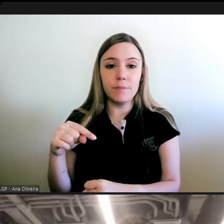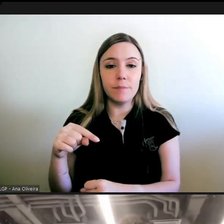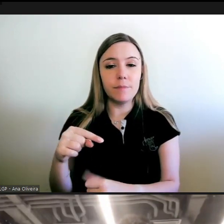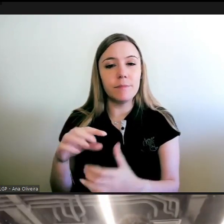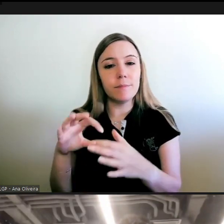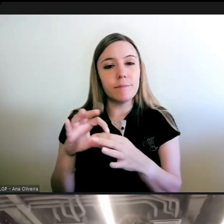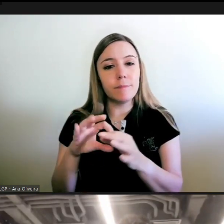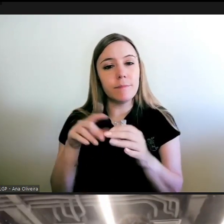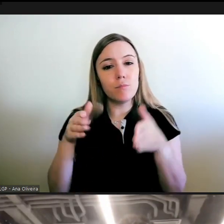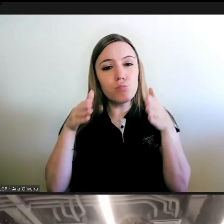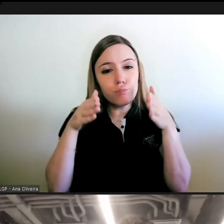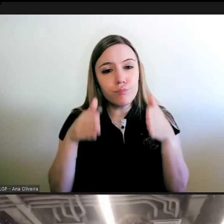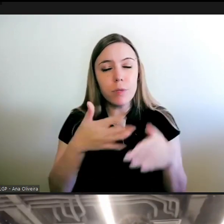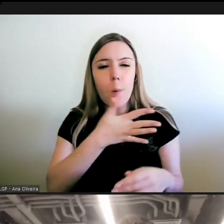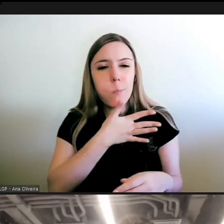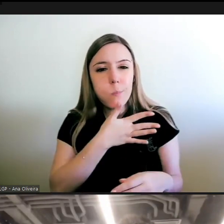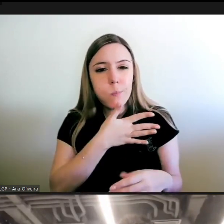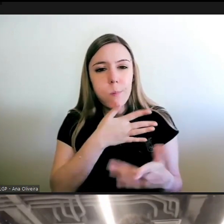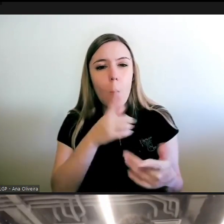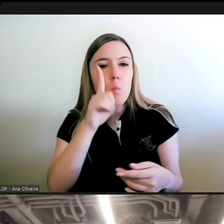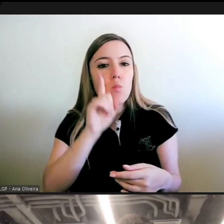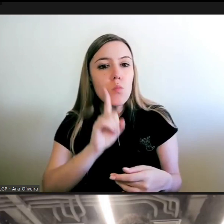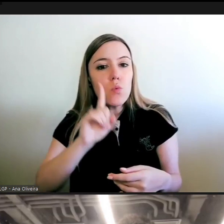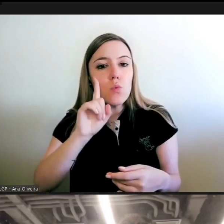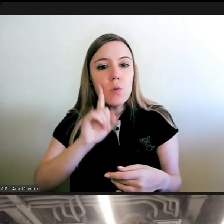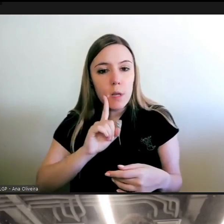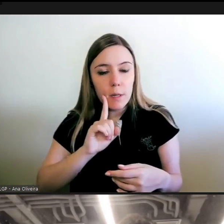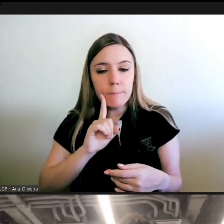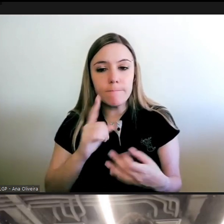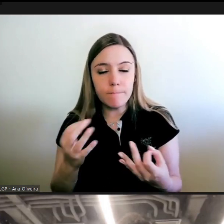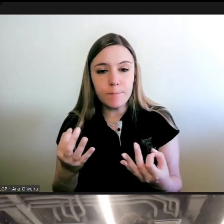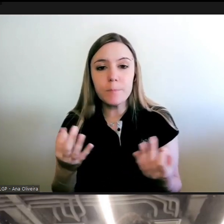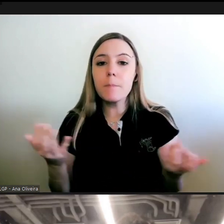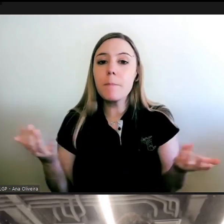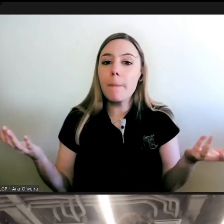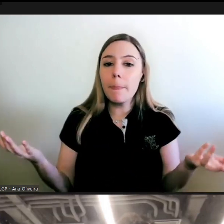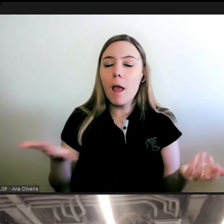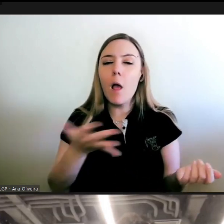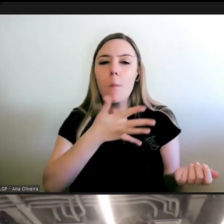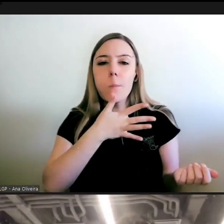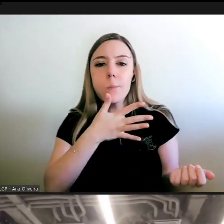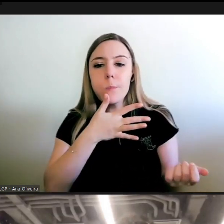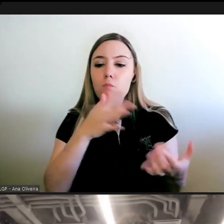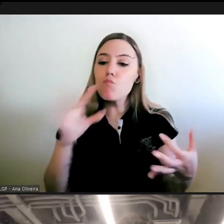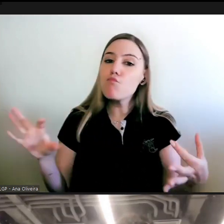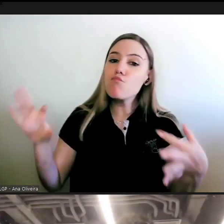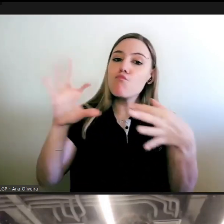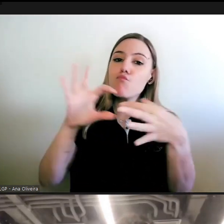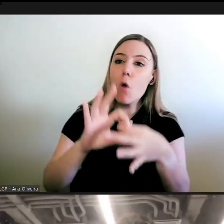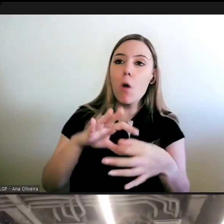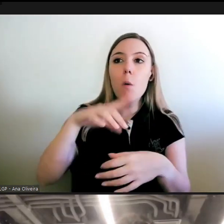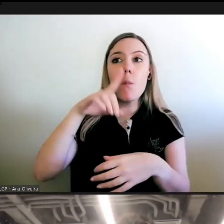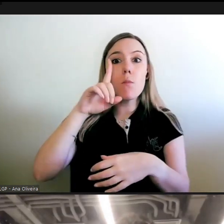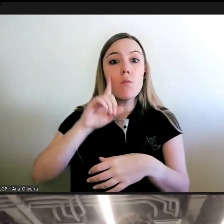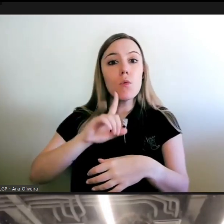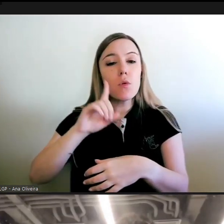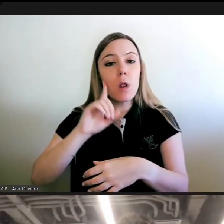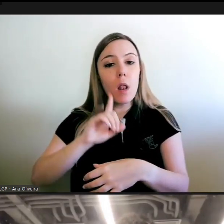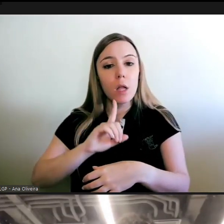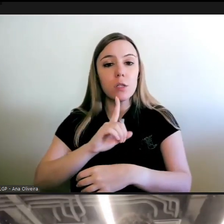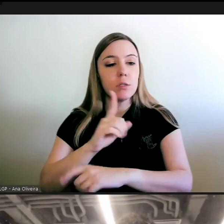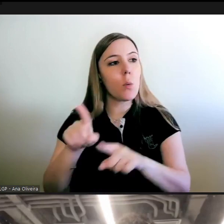ainda no discurso da mulher enquanto vítima, ou seja, o discurso associado às mulheres empoderadas,